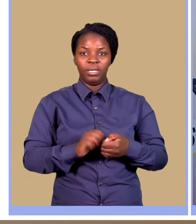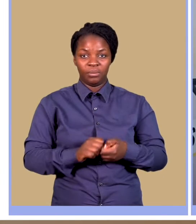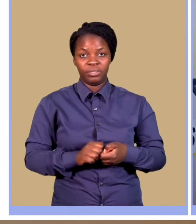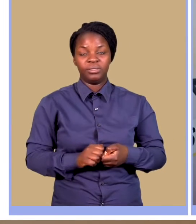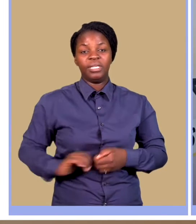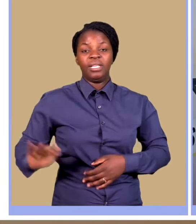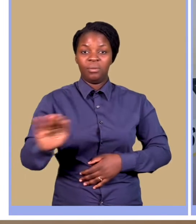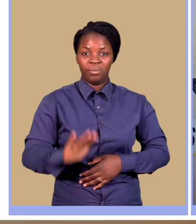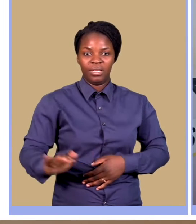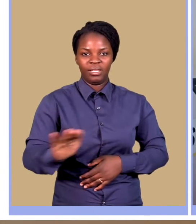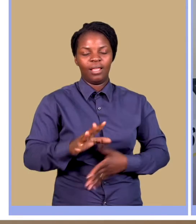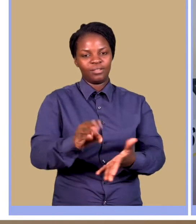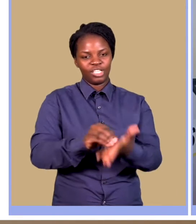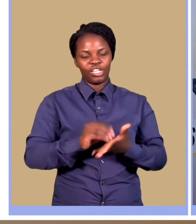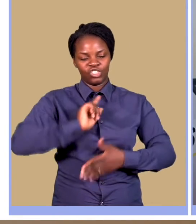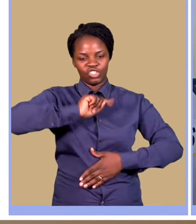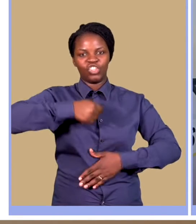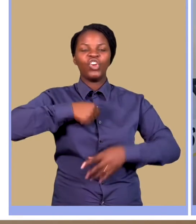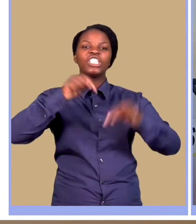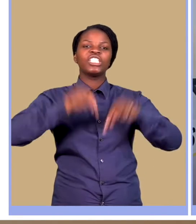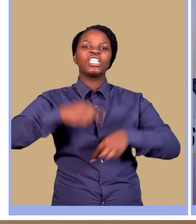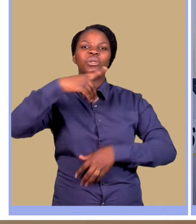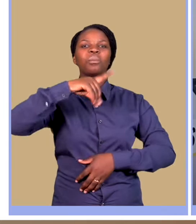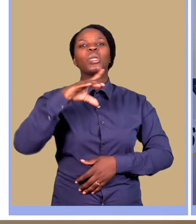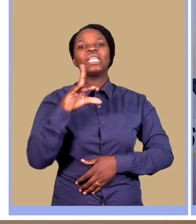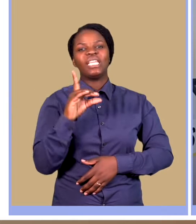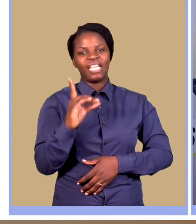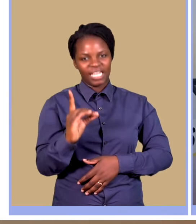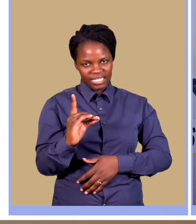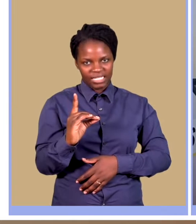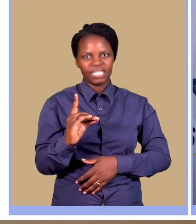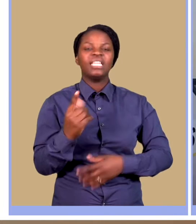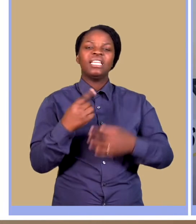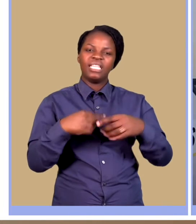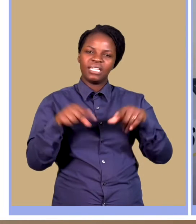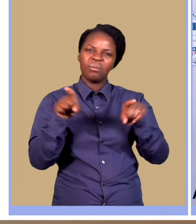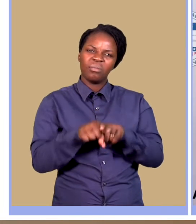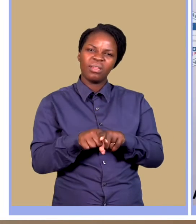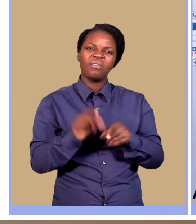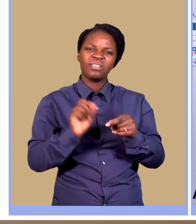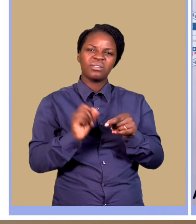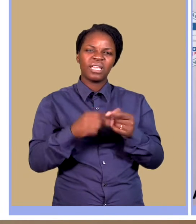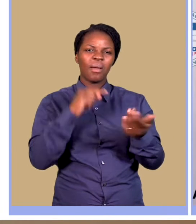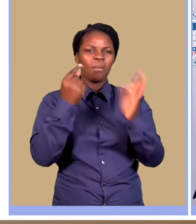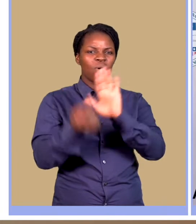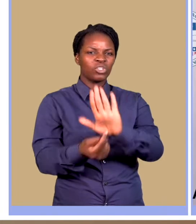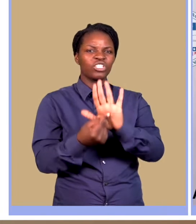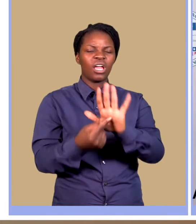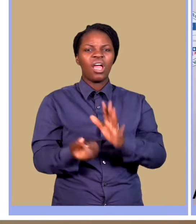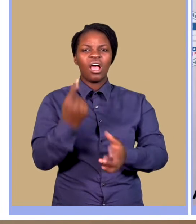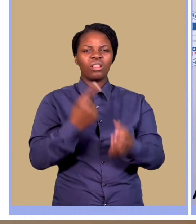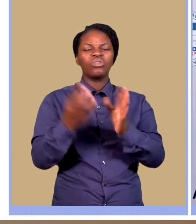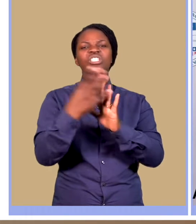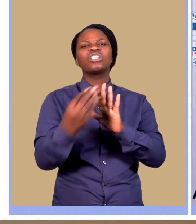também trazer um pouco das consequências da poluição no seu todo. Falou também aqui a questão